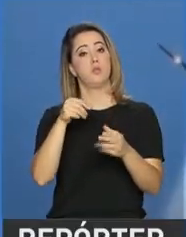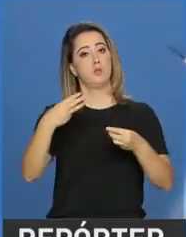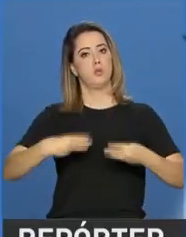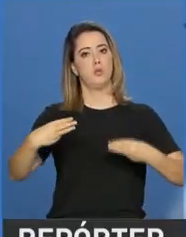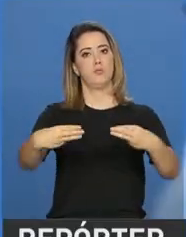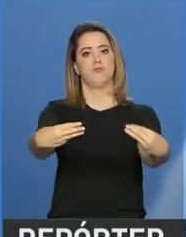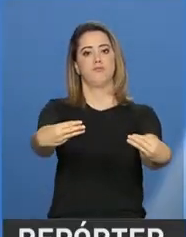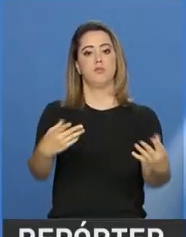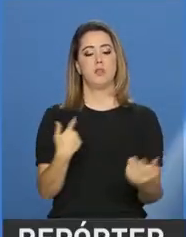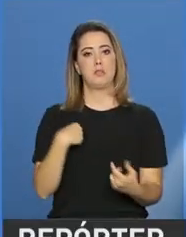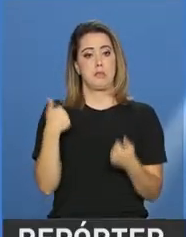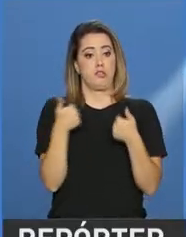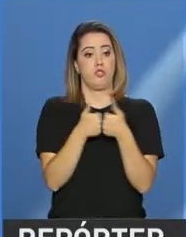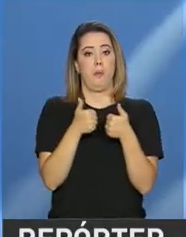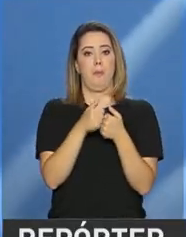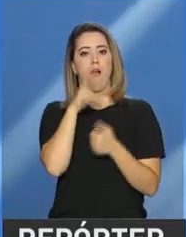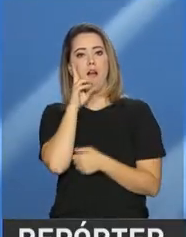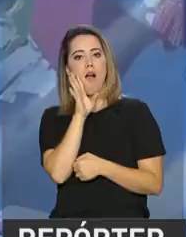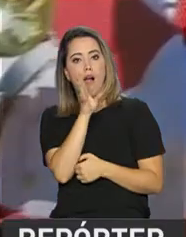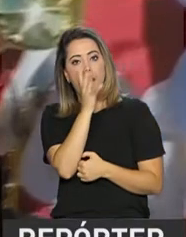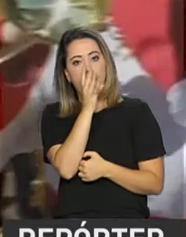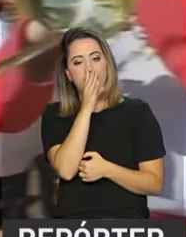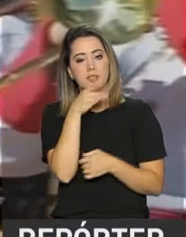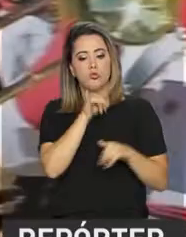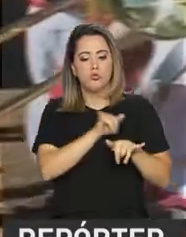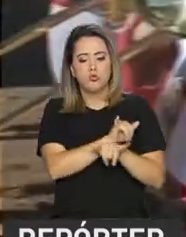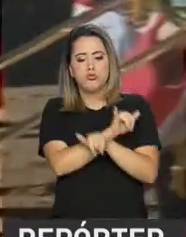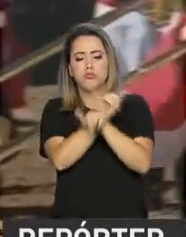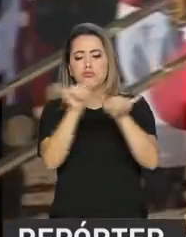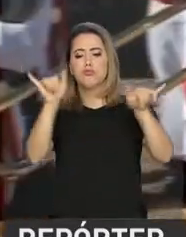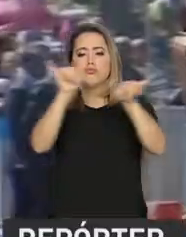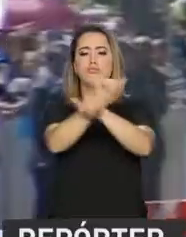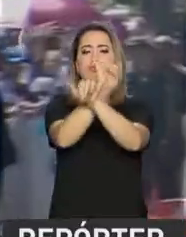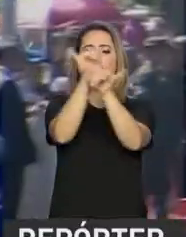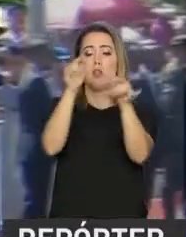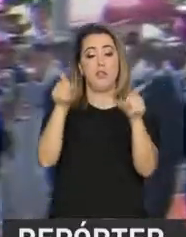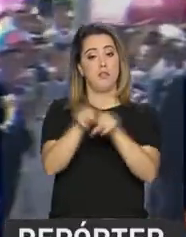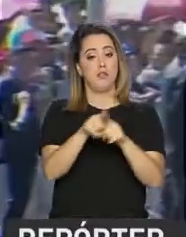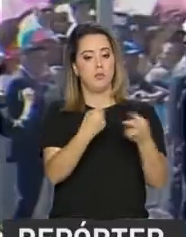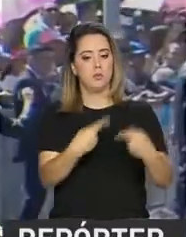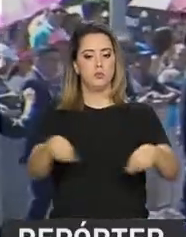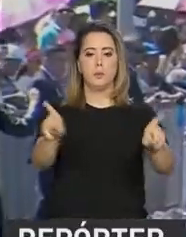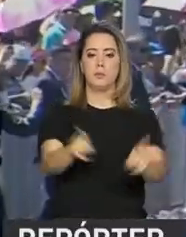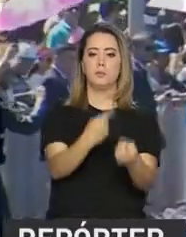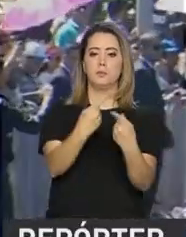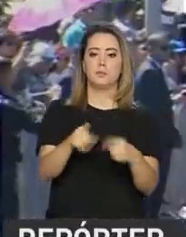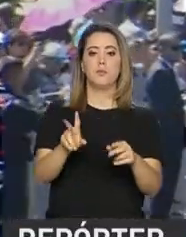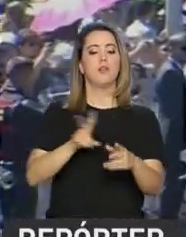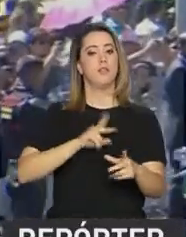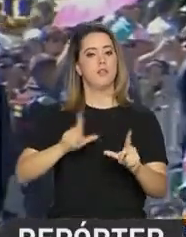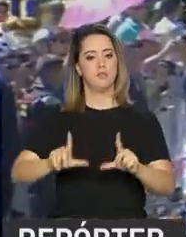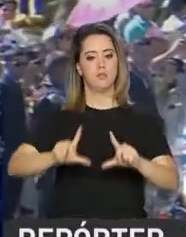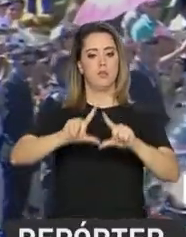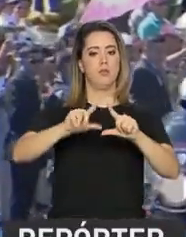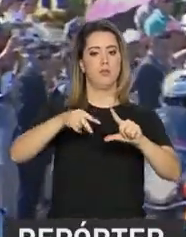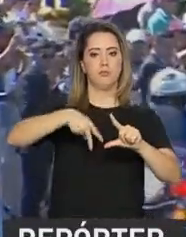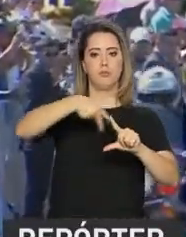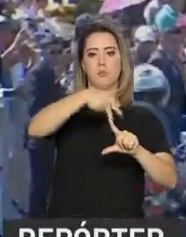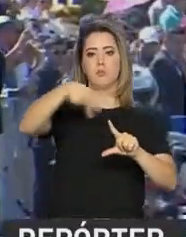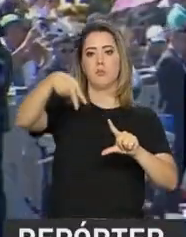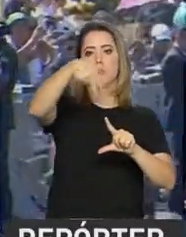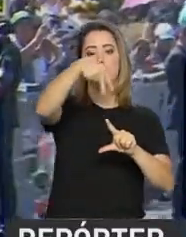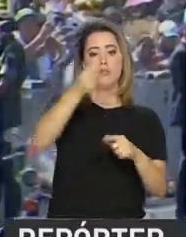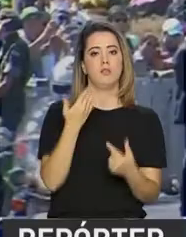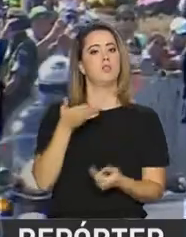o público pôde ver de perto a apresentação da esquadrilha da fumaça da banda do exército ea tradicional pirâmide humana que desde